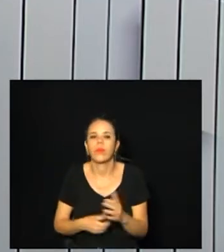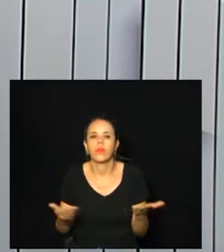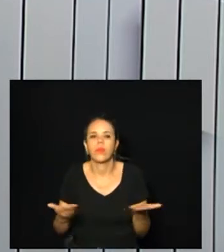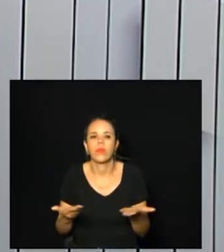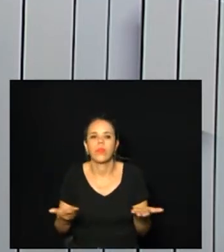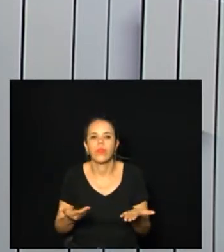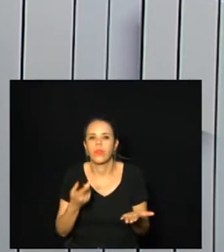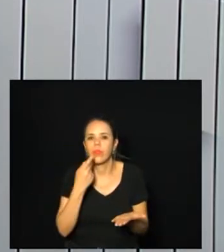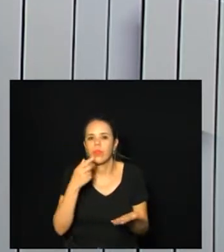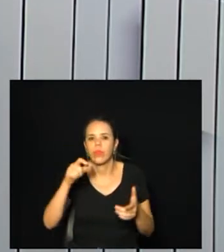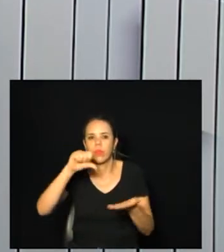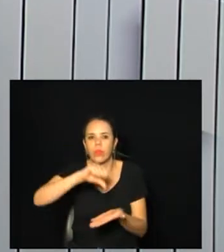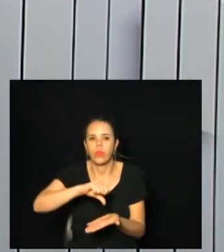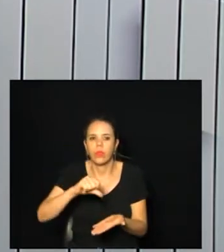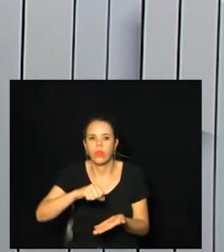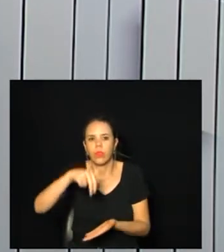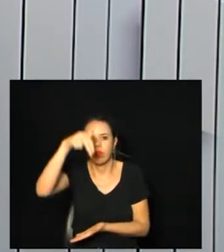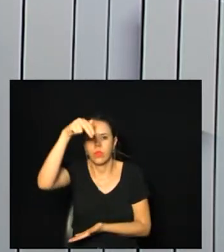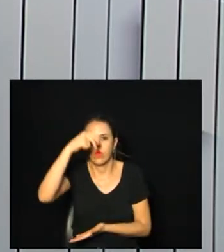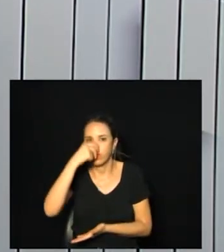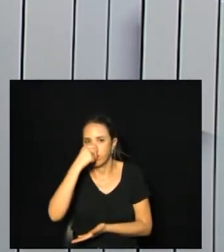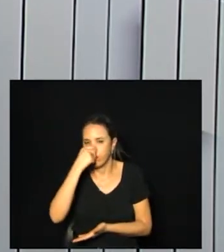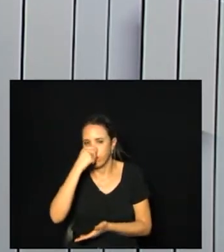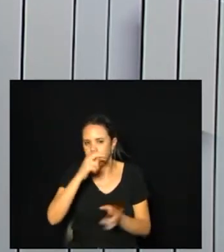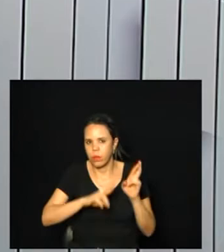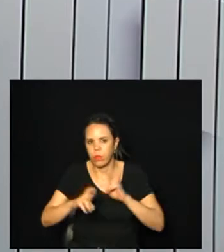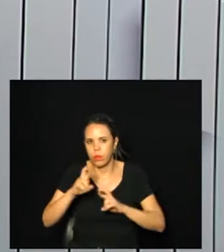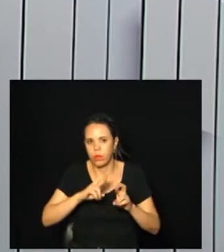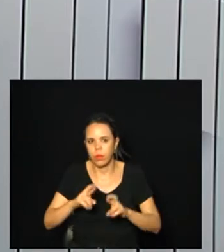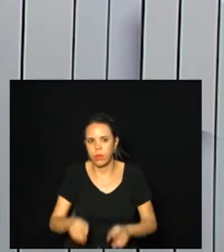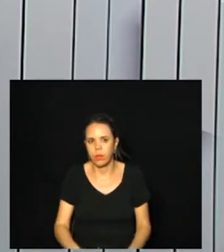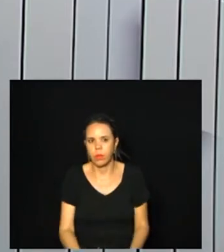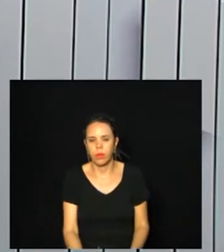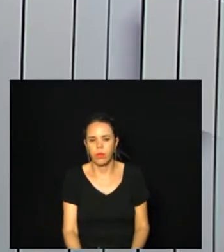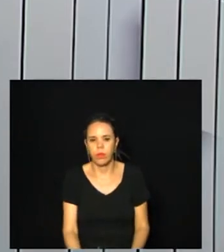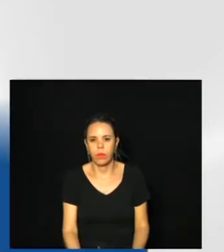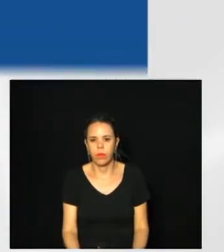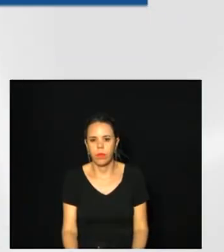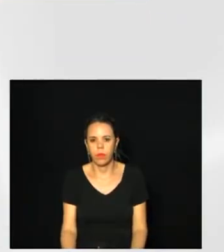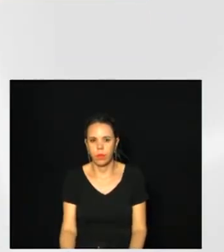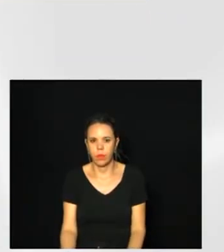nós vamos até a região norte. Confira agora no nosso mapa.